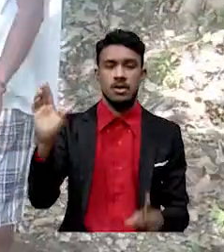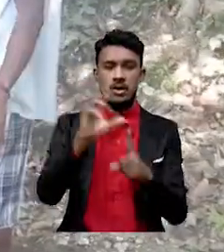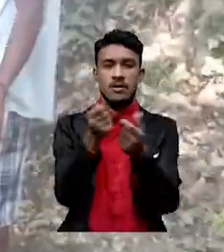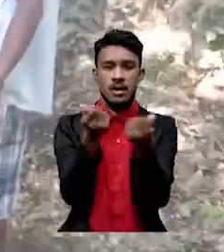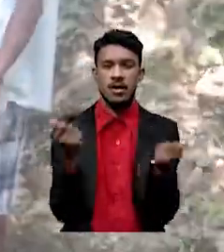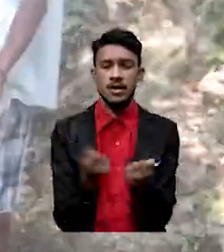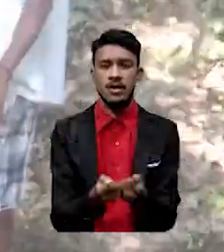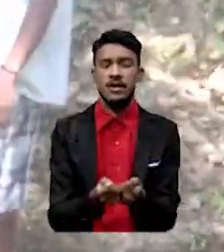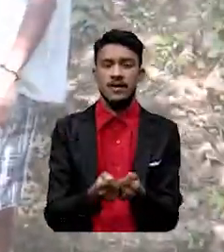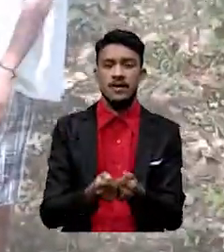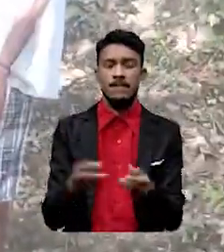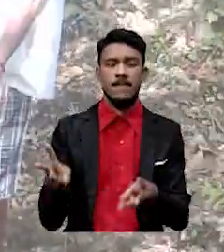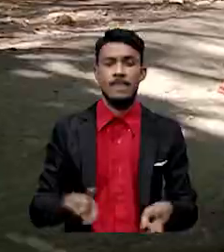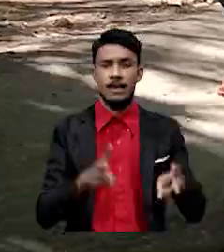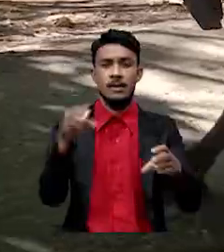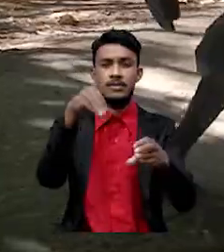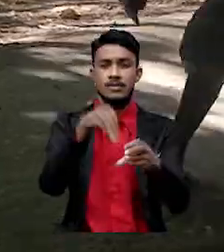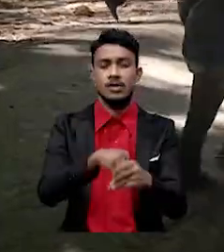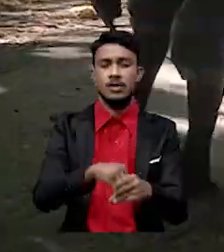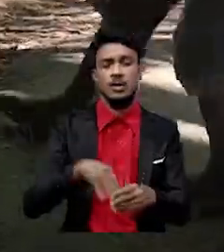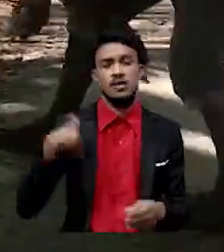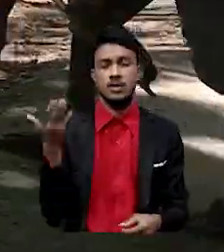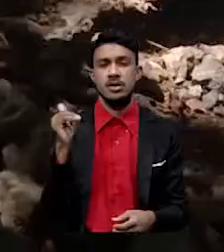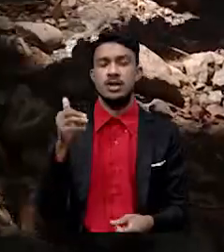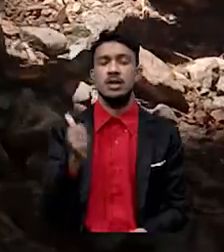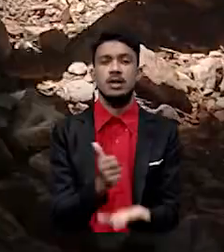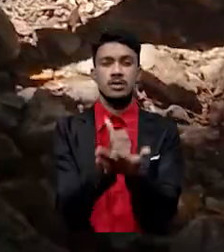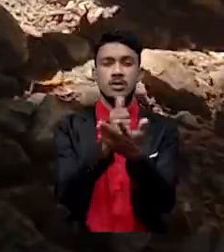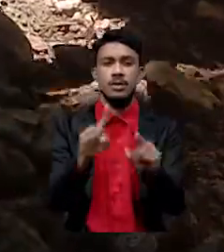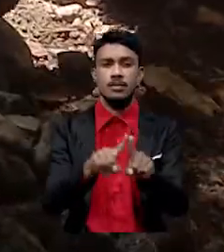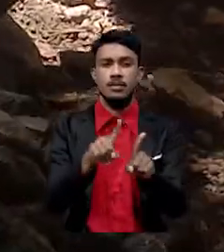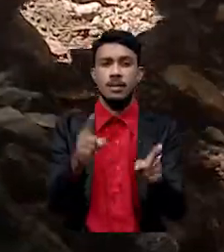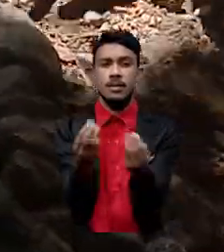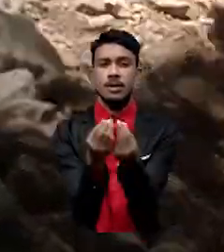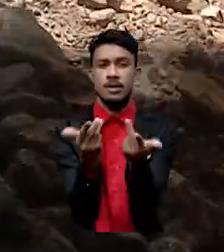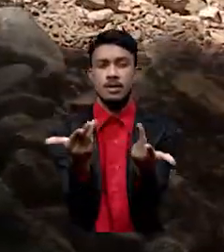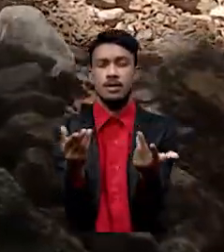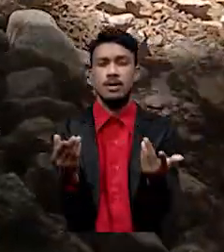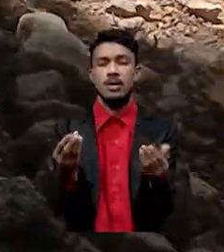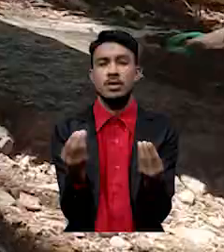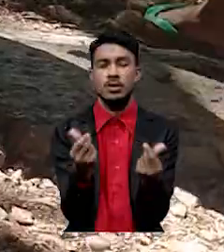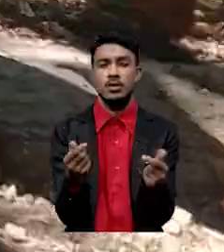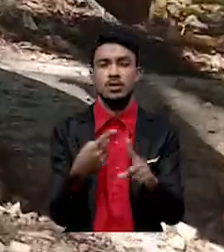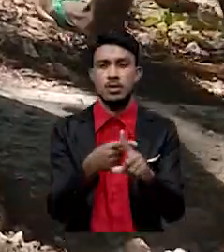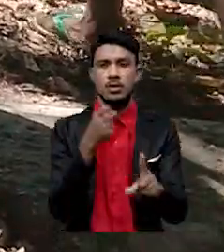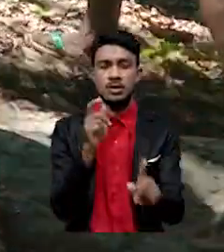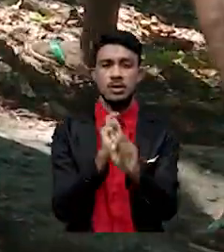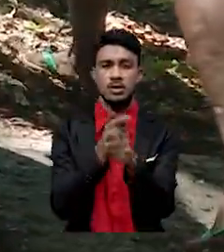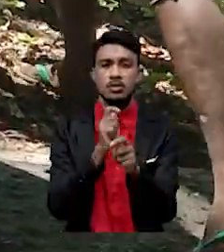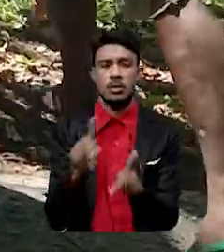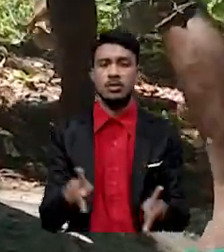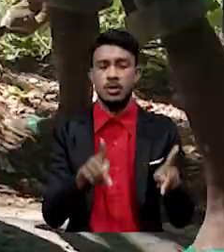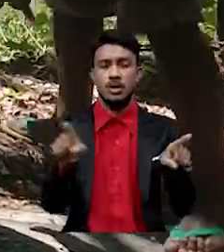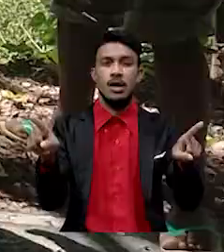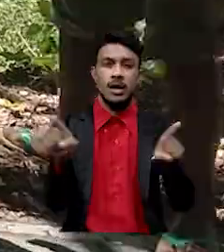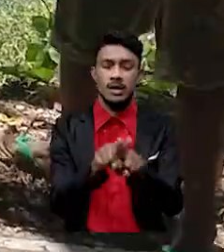Cuac Sirané, taca voluntariamente os jovens Sira, mas bem, Rehenek no Semente, retan contribuição transporte público, Hanessa Bis,